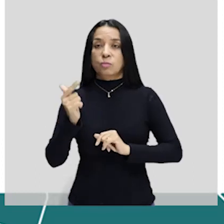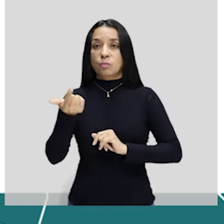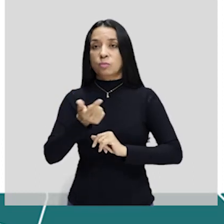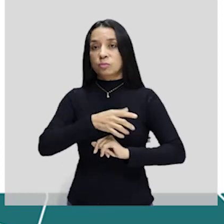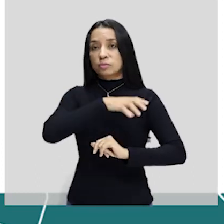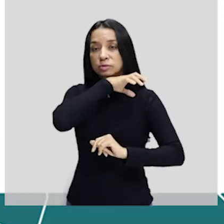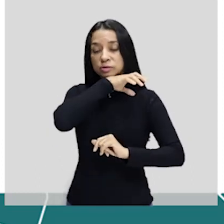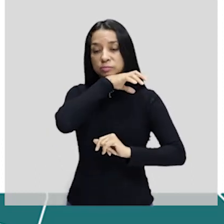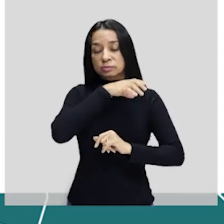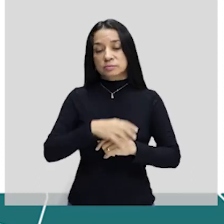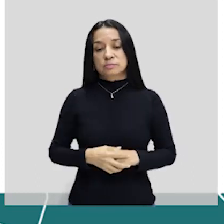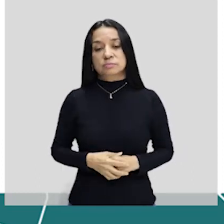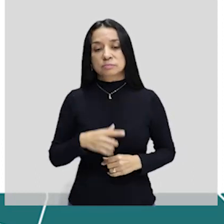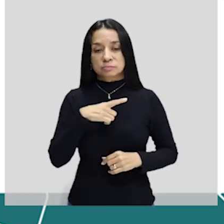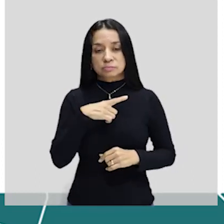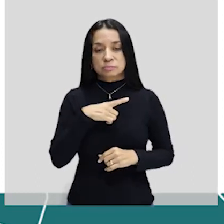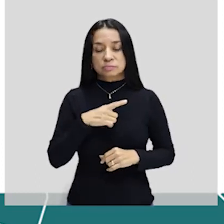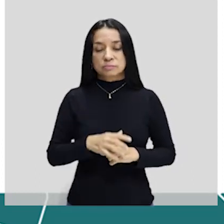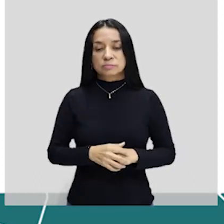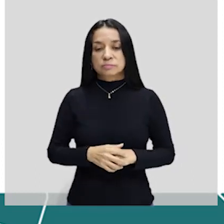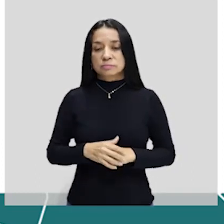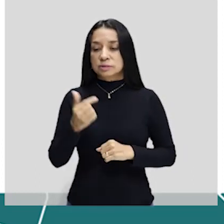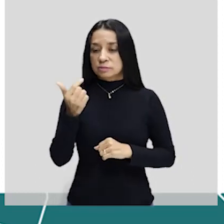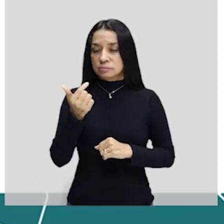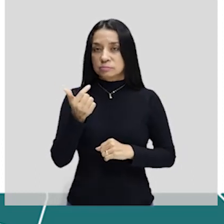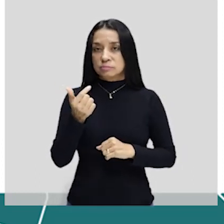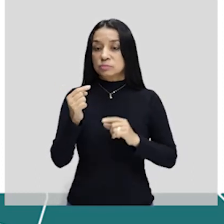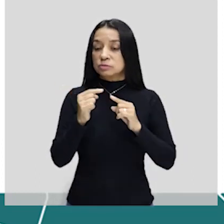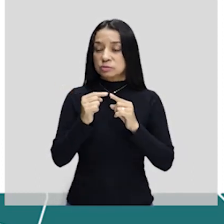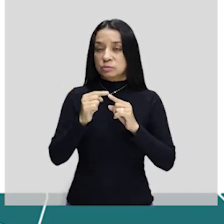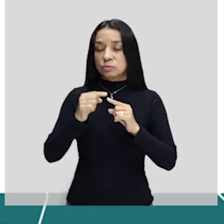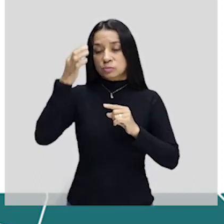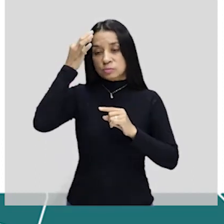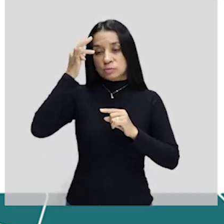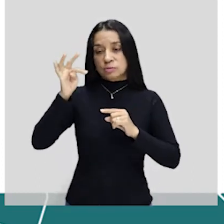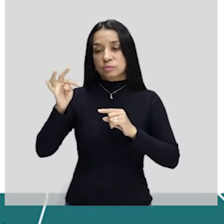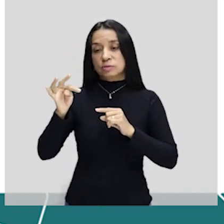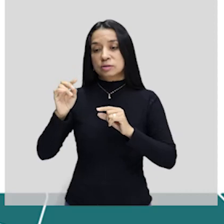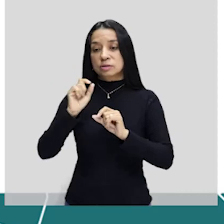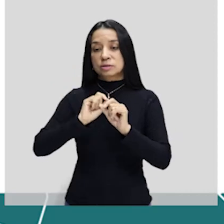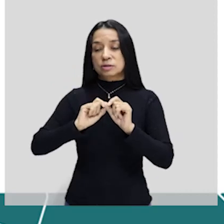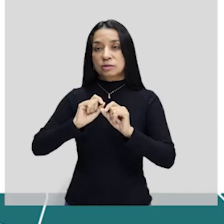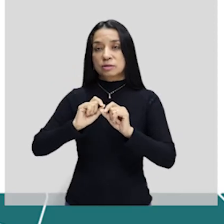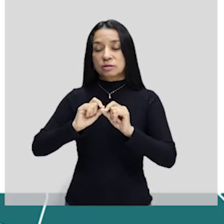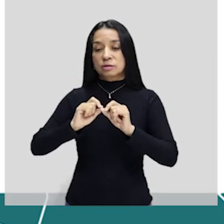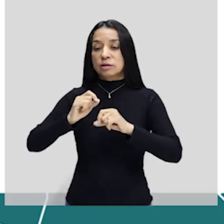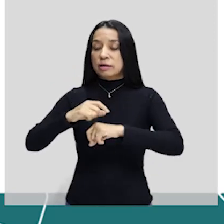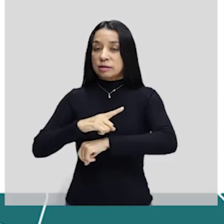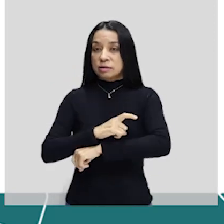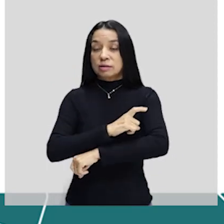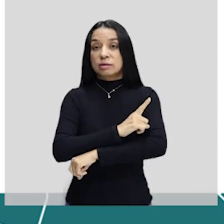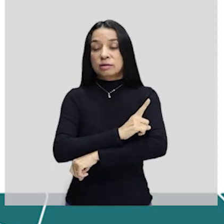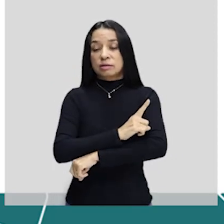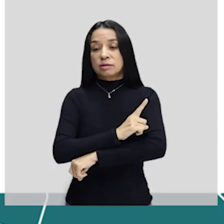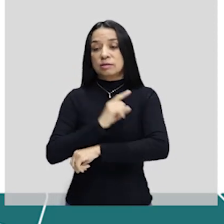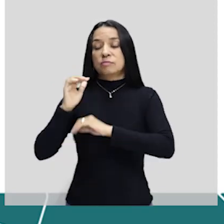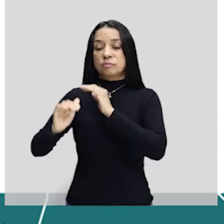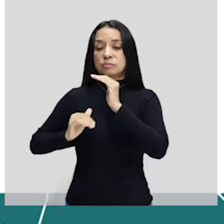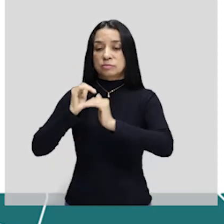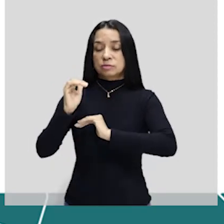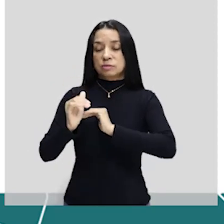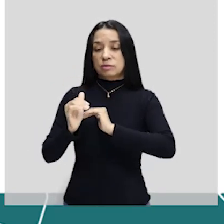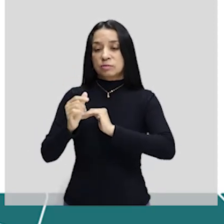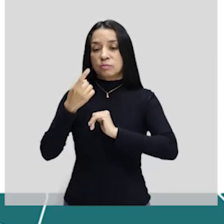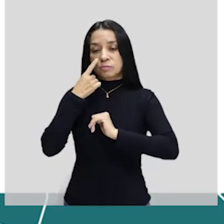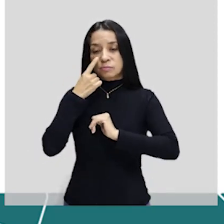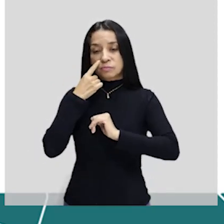animais? Então, a gente tem a segunda teoria da evolução, ela traz como evidência, né, ela alega como evidência as